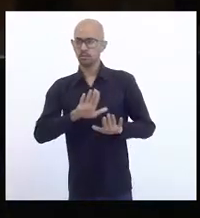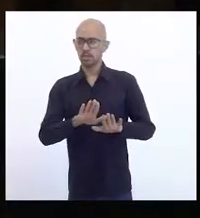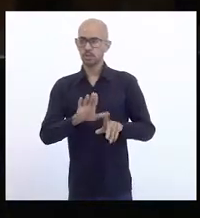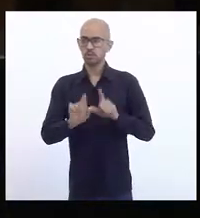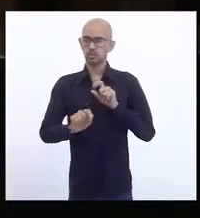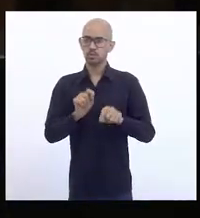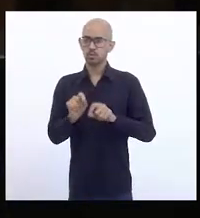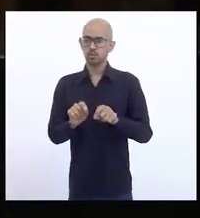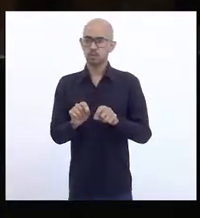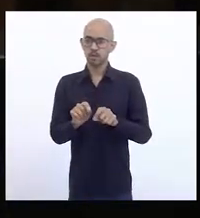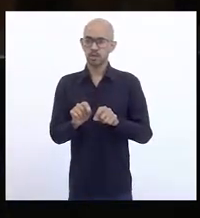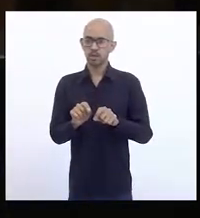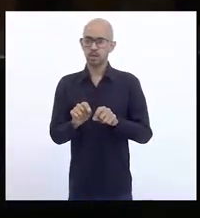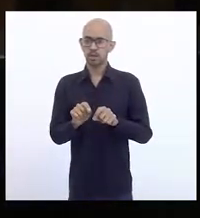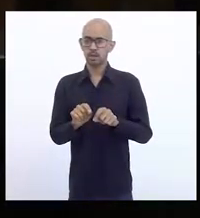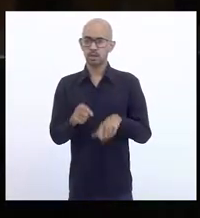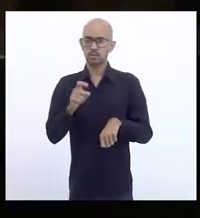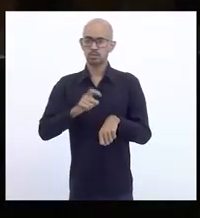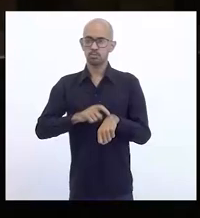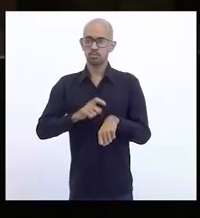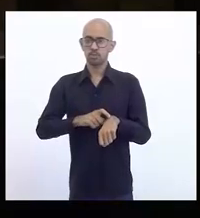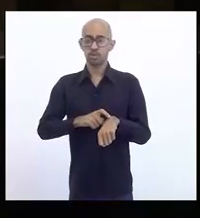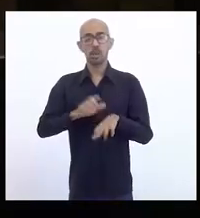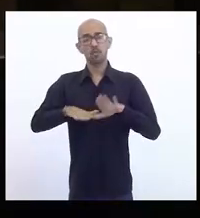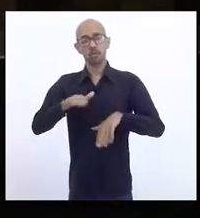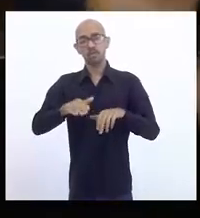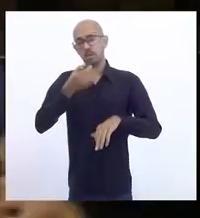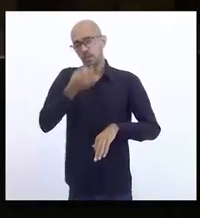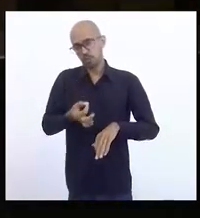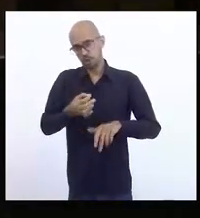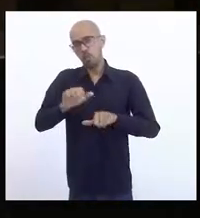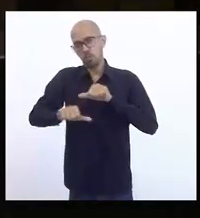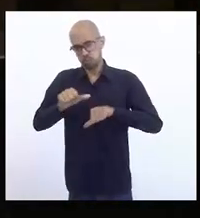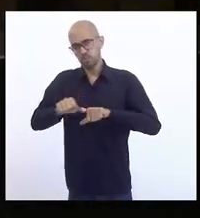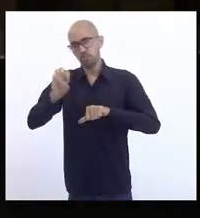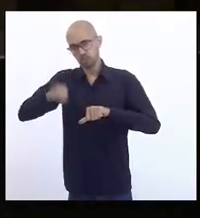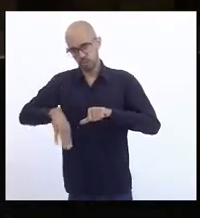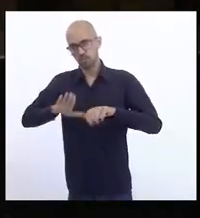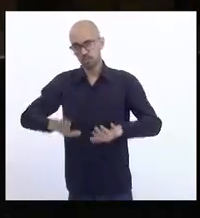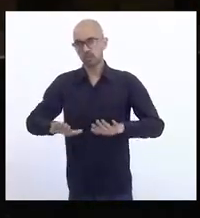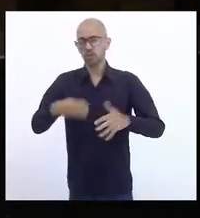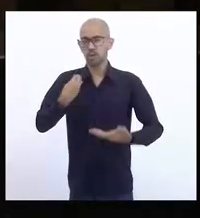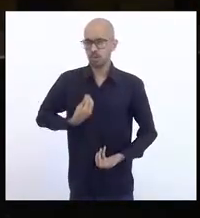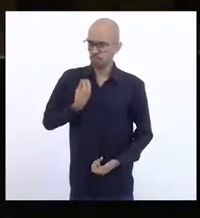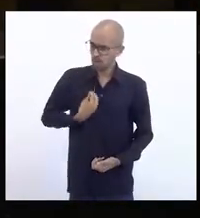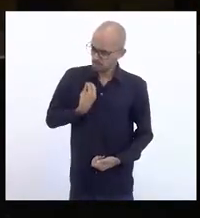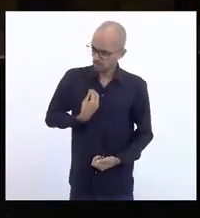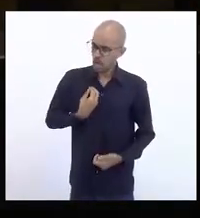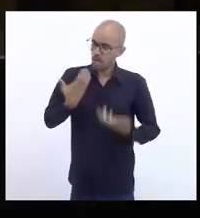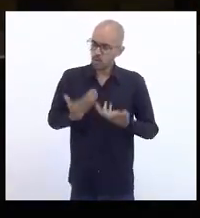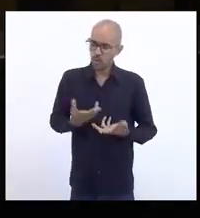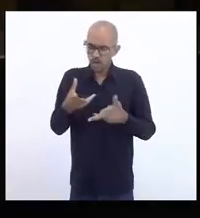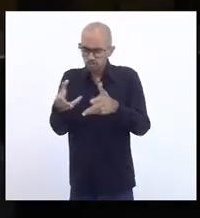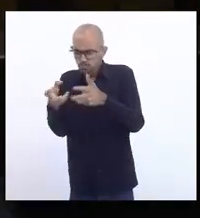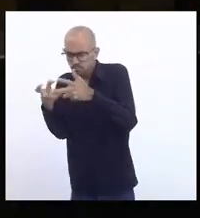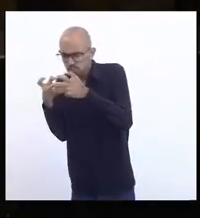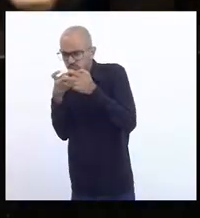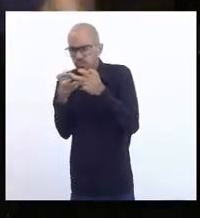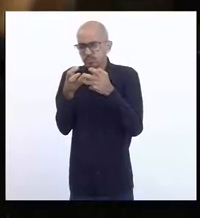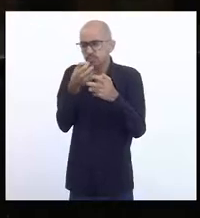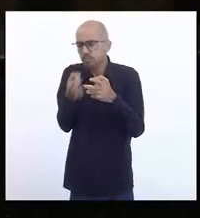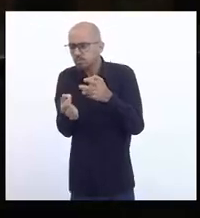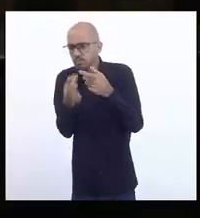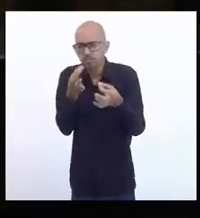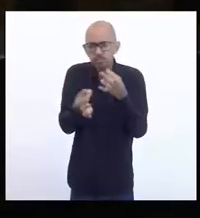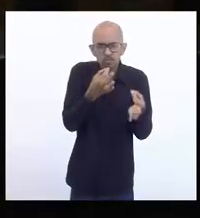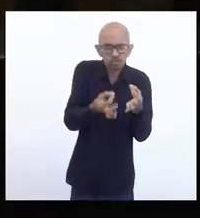do processo a minha opinião mude, mas eu quero participar, eu quero ouvir, eu quero garantir, inclusive,